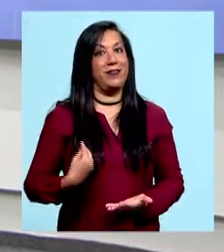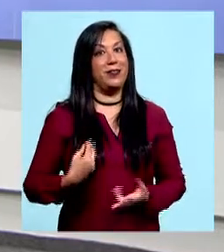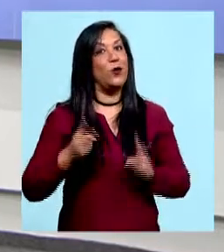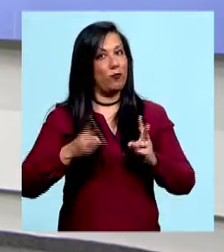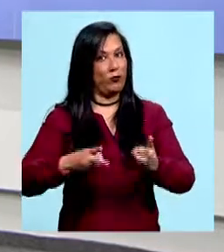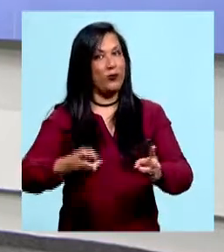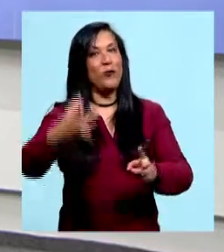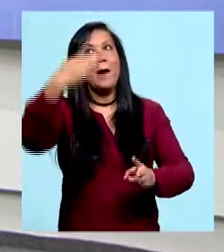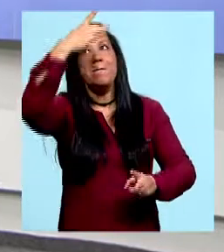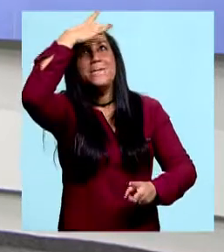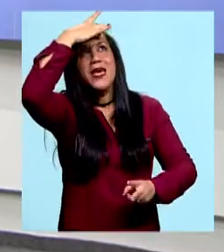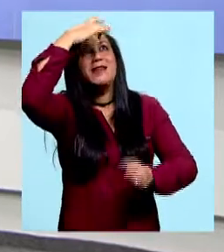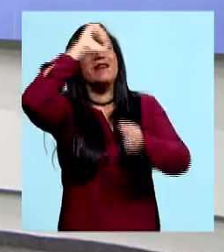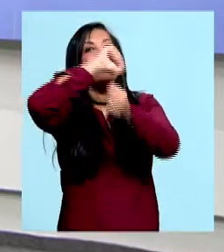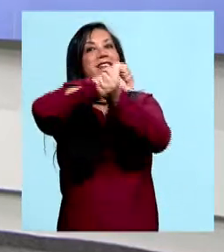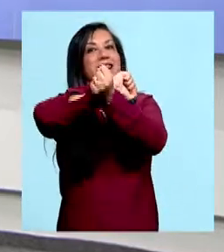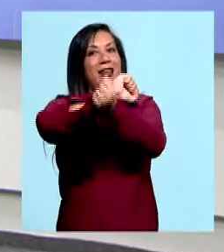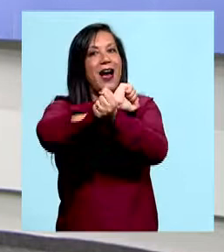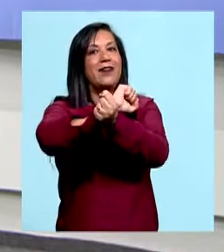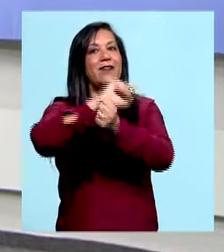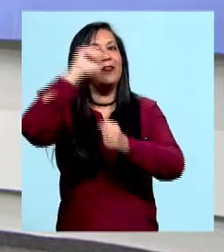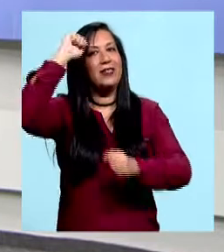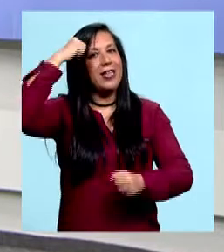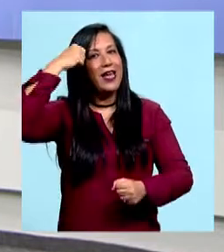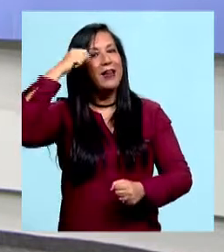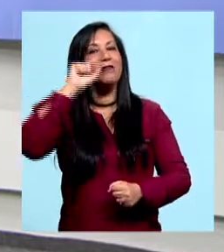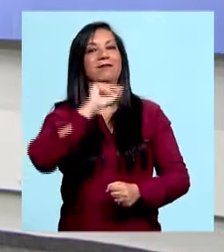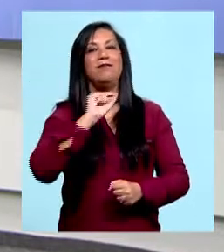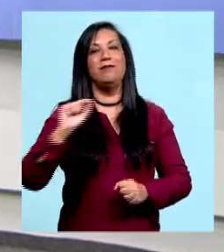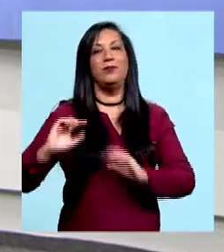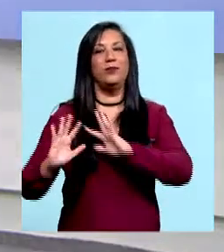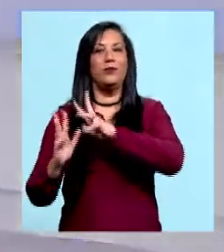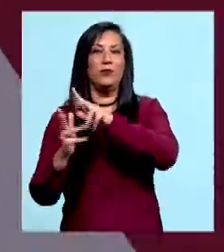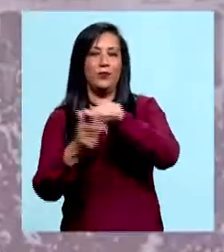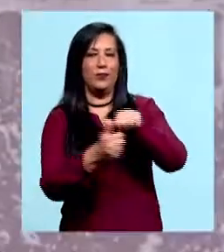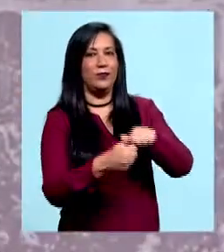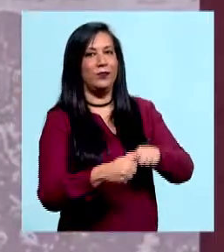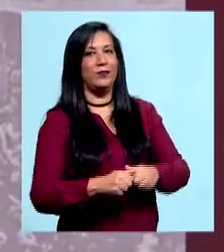escravidão mental que atingem não só os negros em todo o mundo.